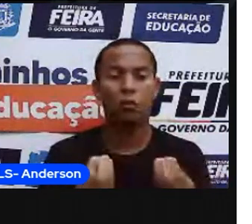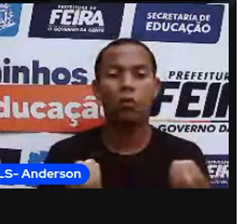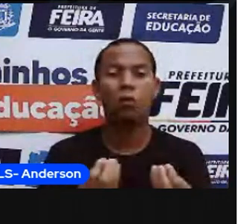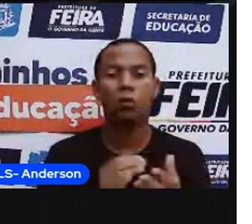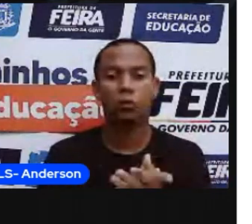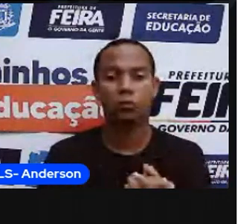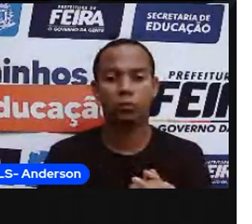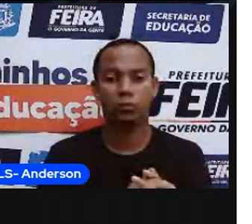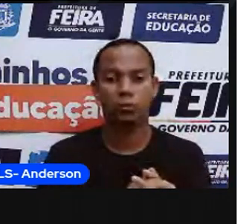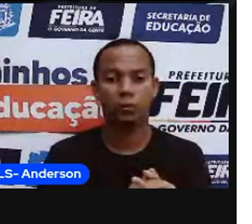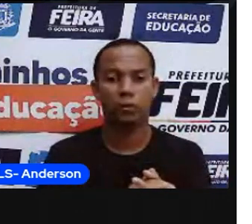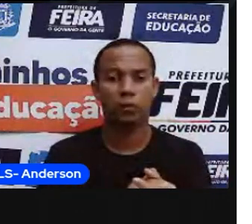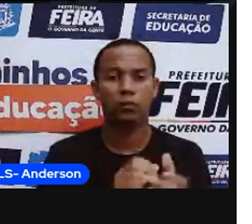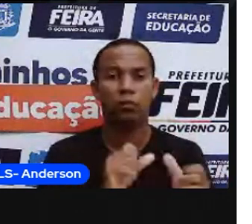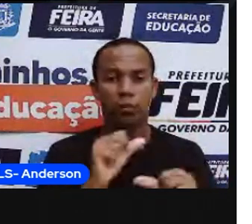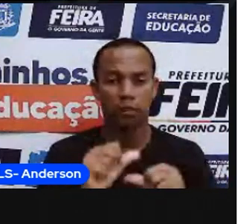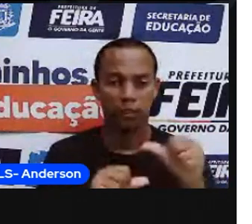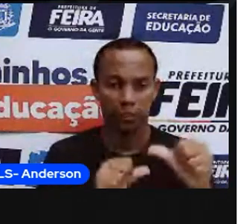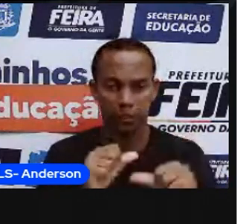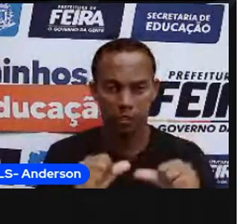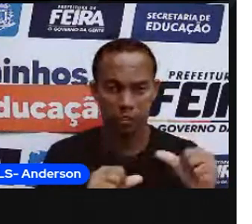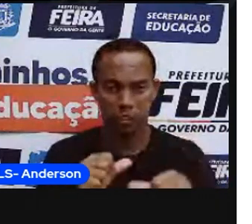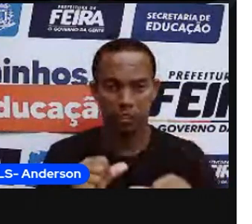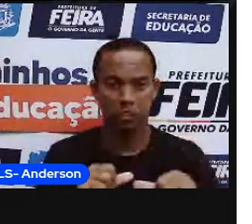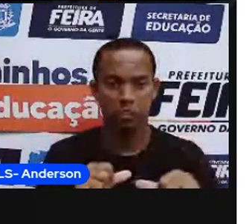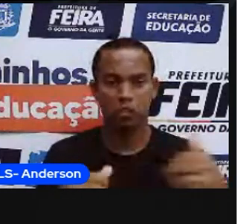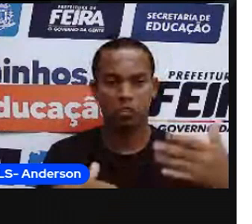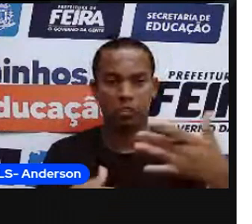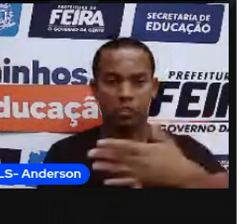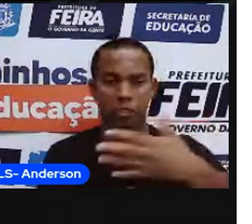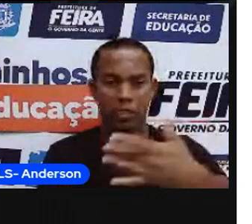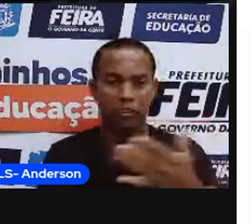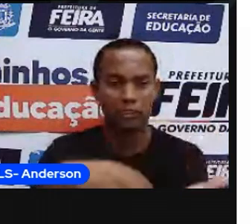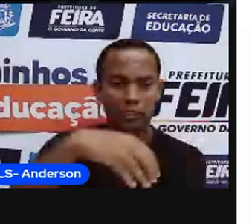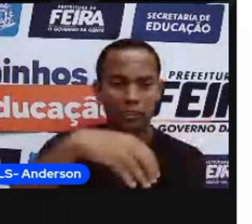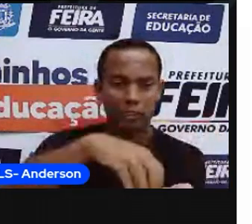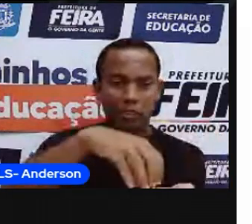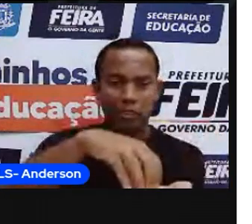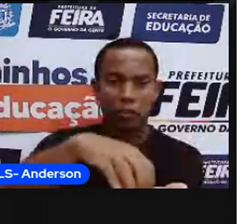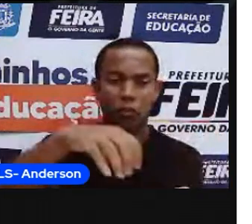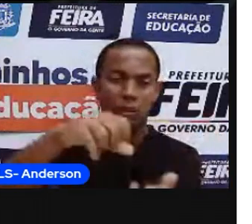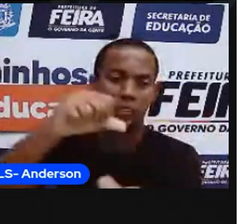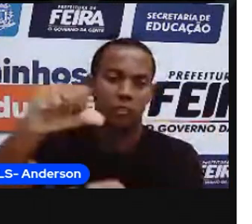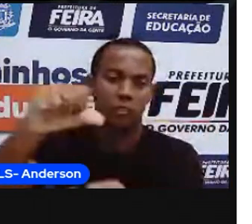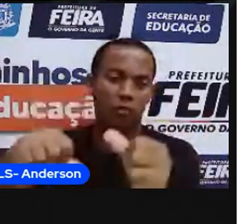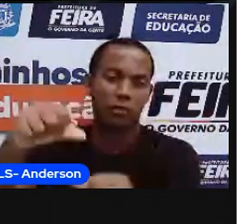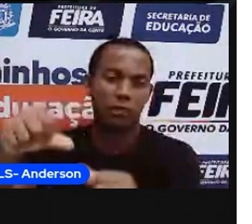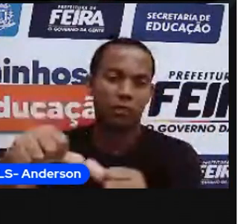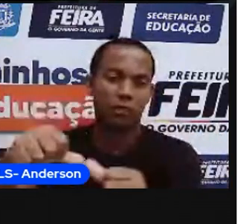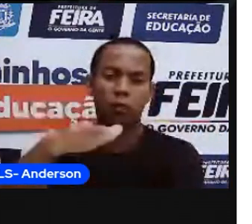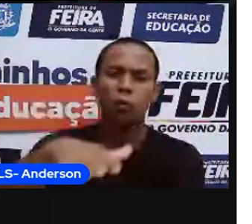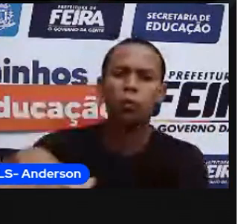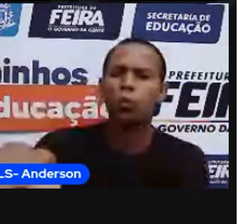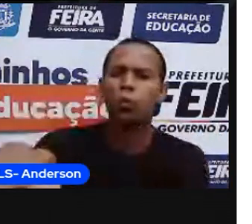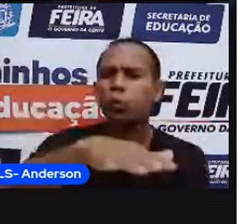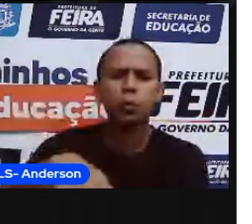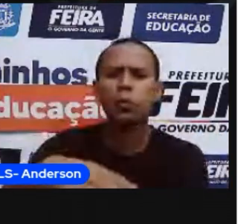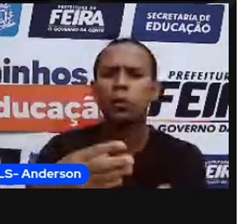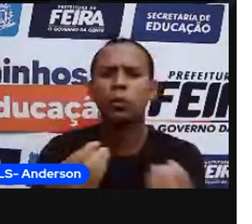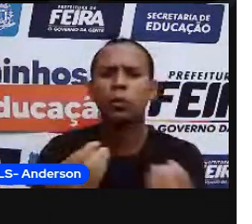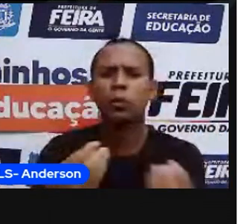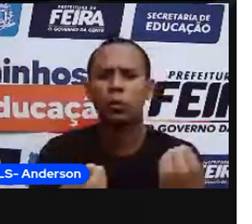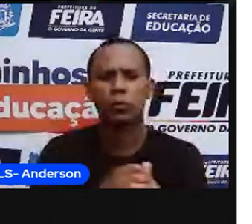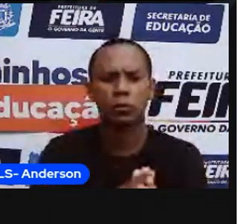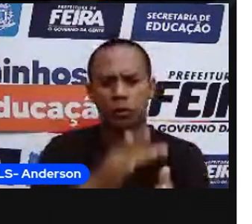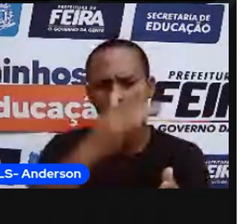atualmente, é a modificação do centro da cidade, que é uma transformação do ambiente, certo? E